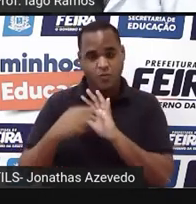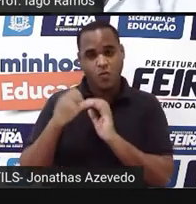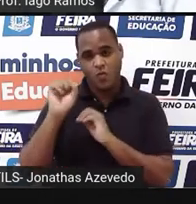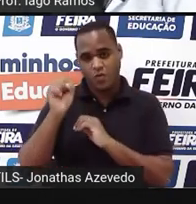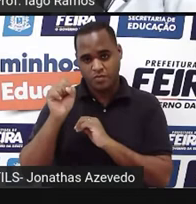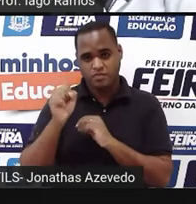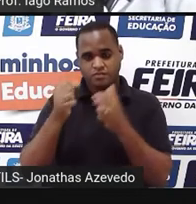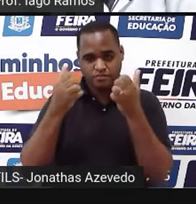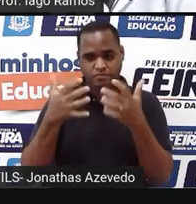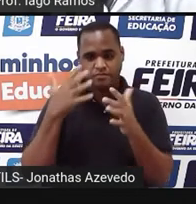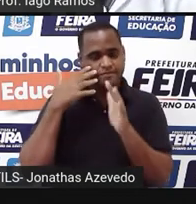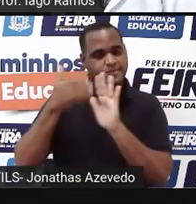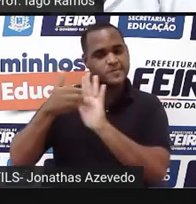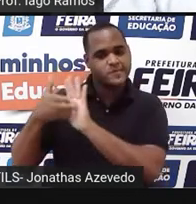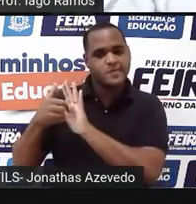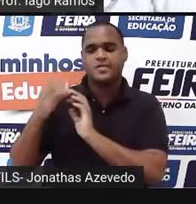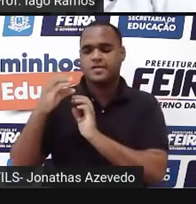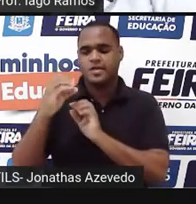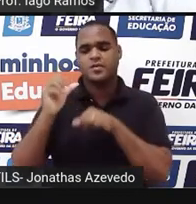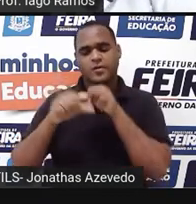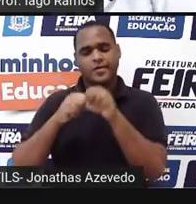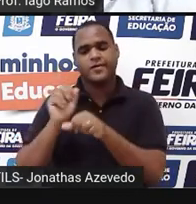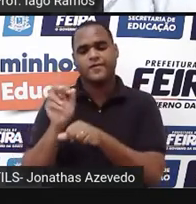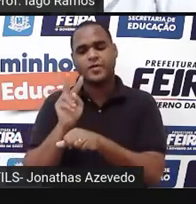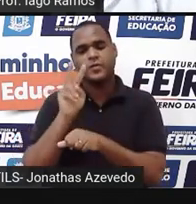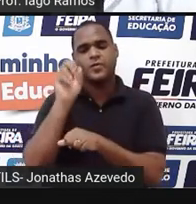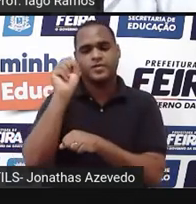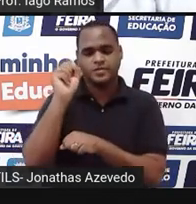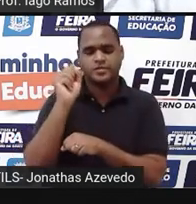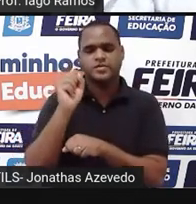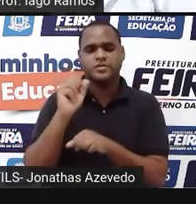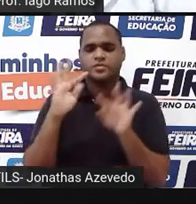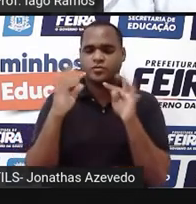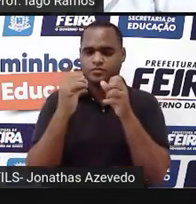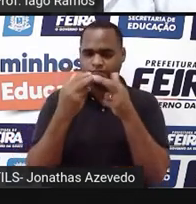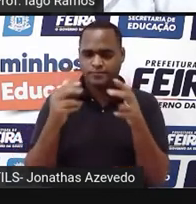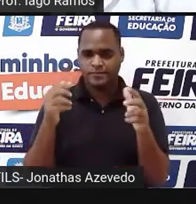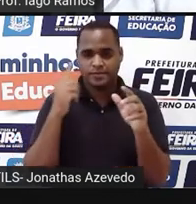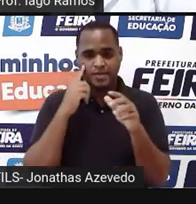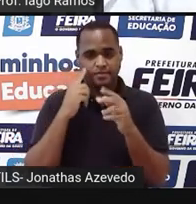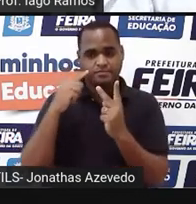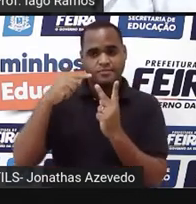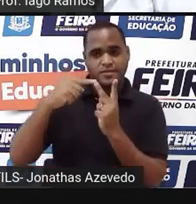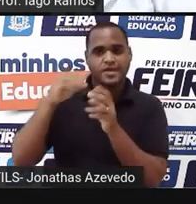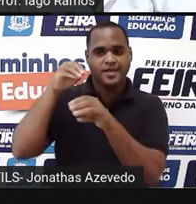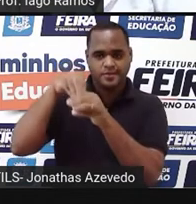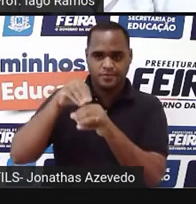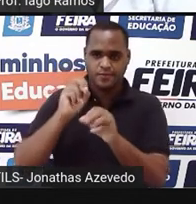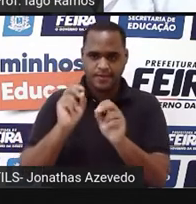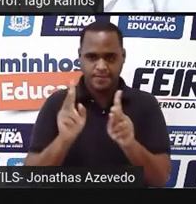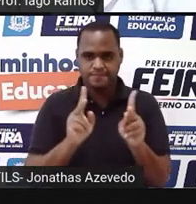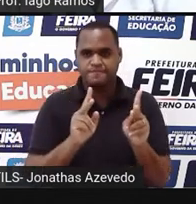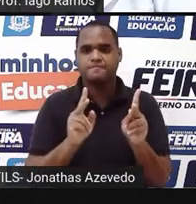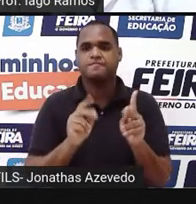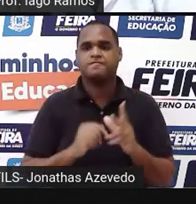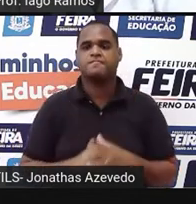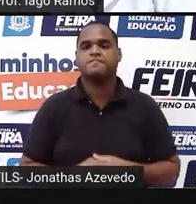C e vou colocar o valor 8, tá bom? E tudo isso aí, ó, tá dentro da raiz quadrada, certo?